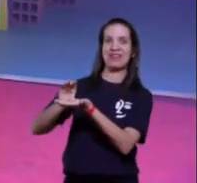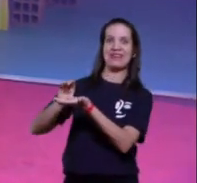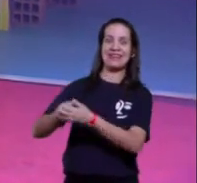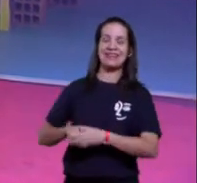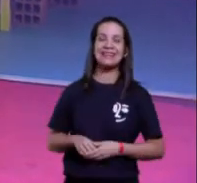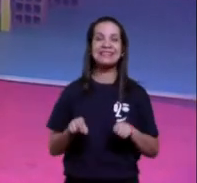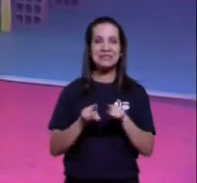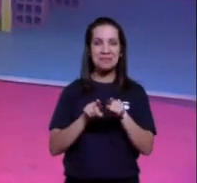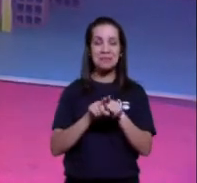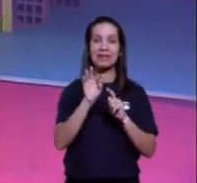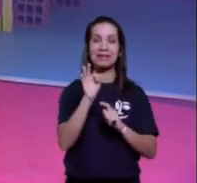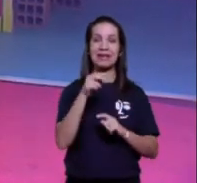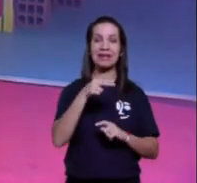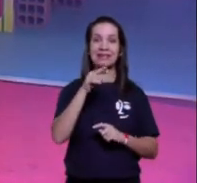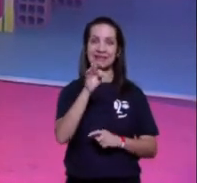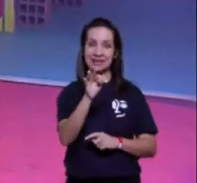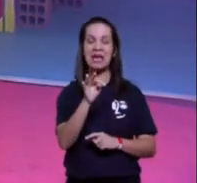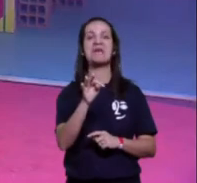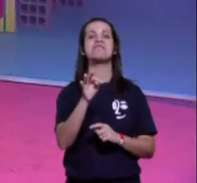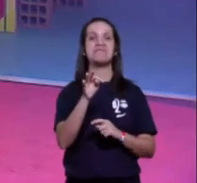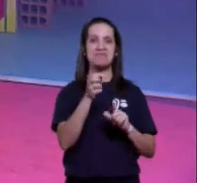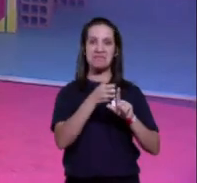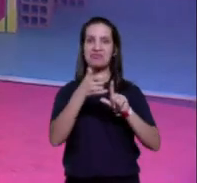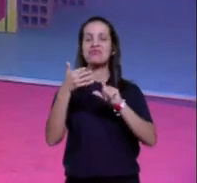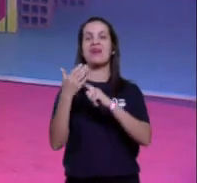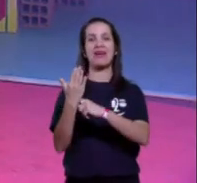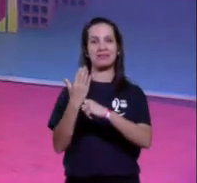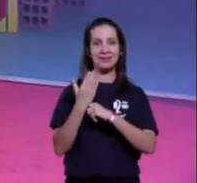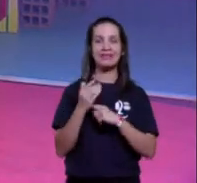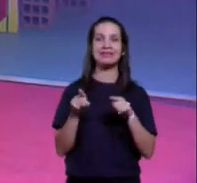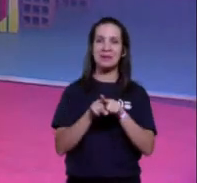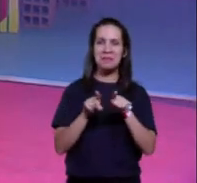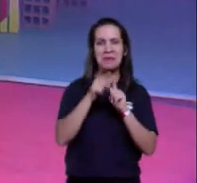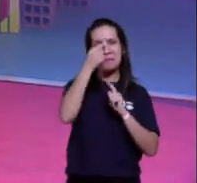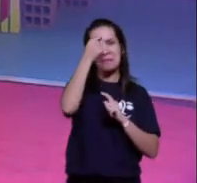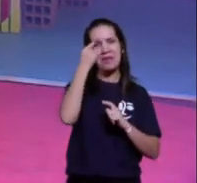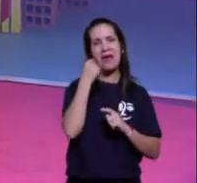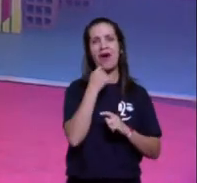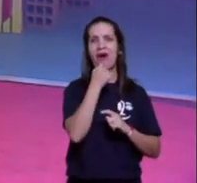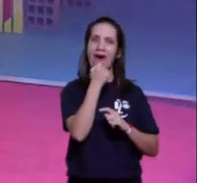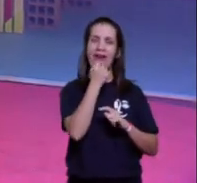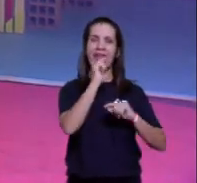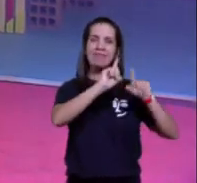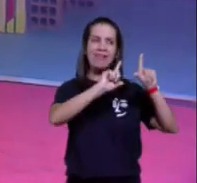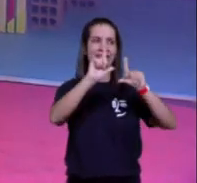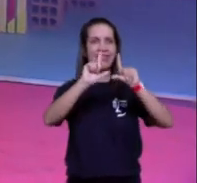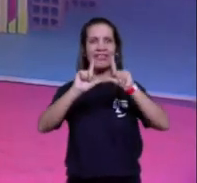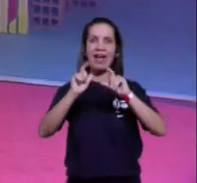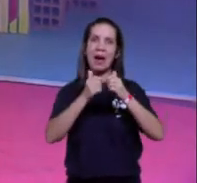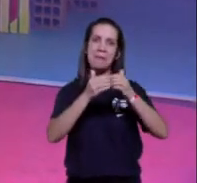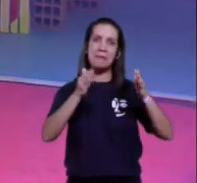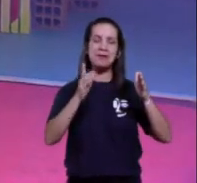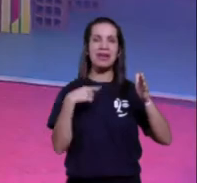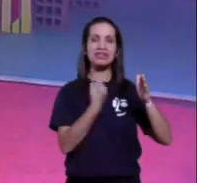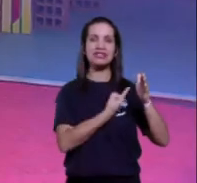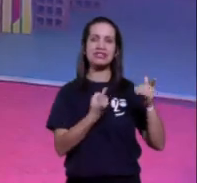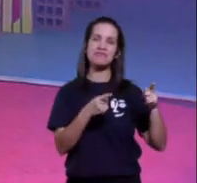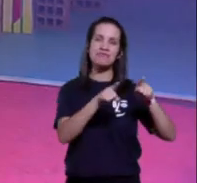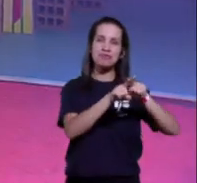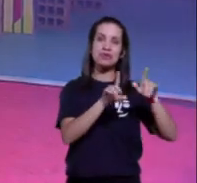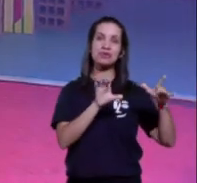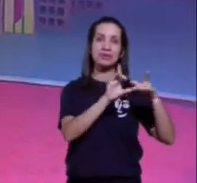TNT Séries também arrasou, né, Hélio? Deixou a gente ficar aqui meia hora no canal deles, é isso que é maneiro, todo mundo tá aí se unindo.